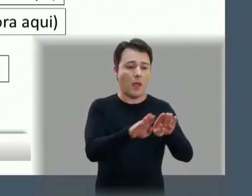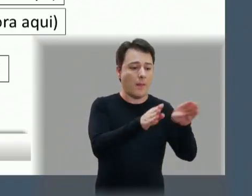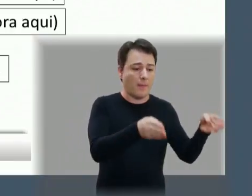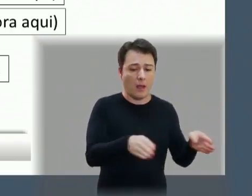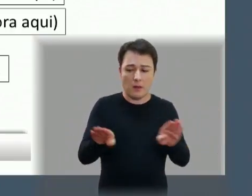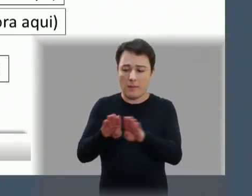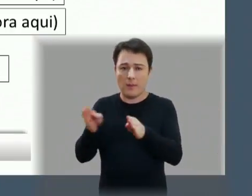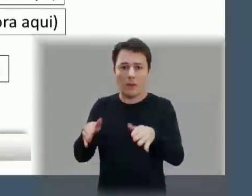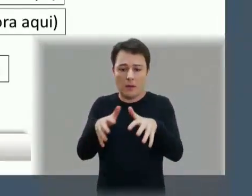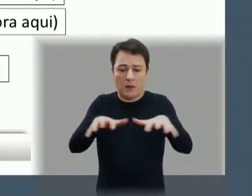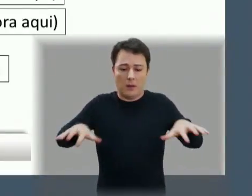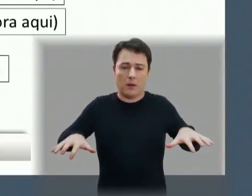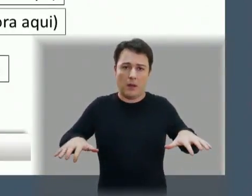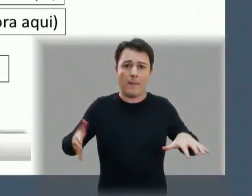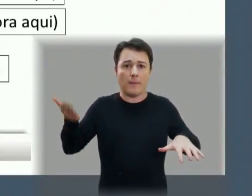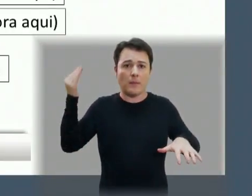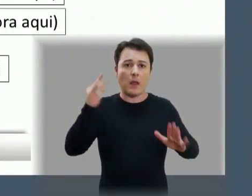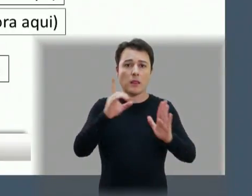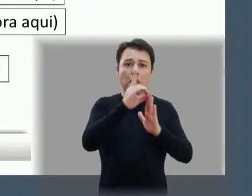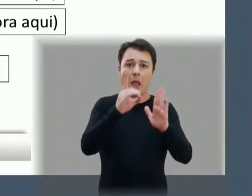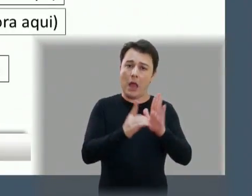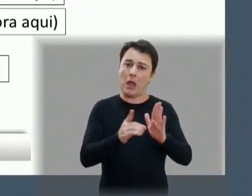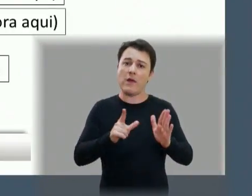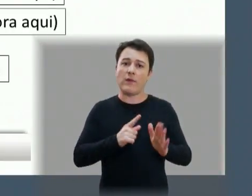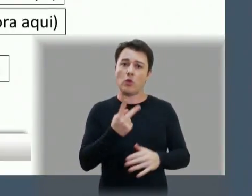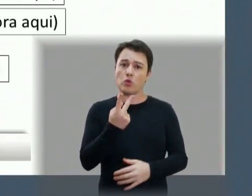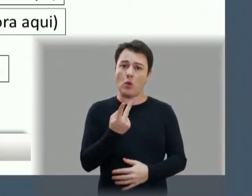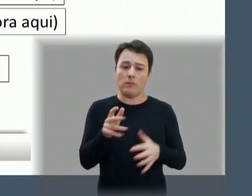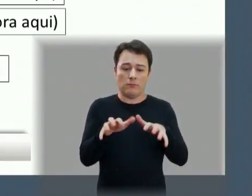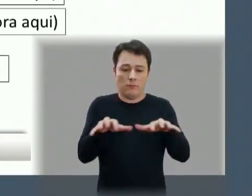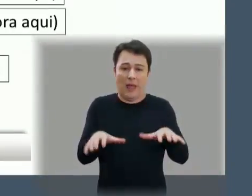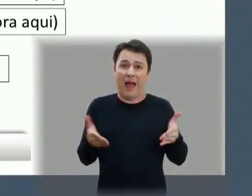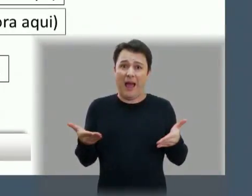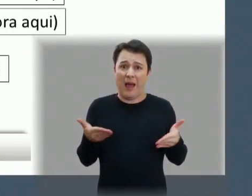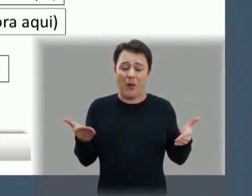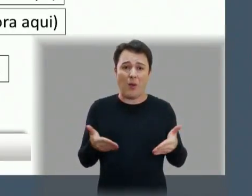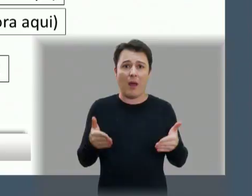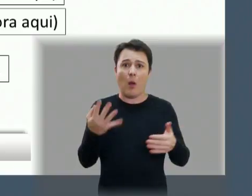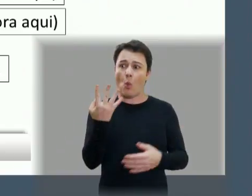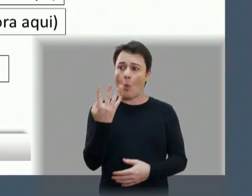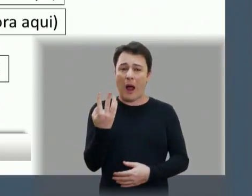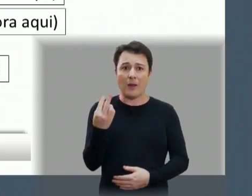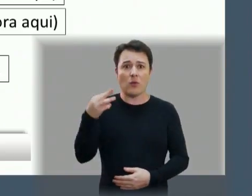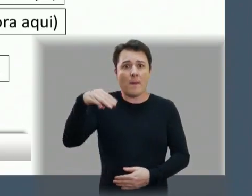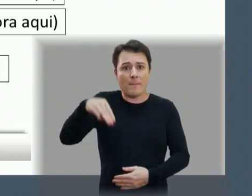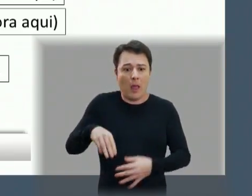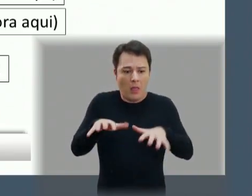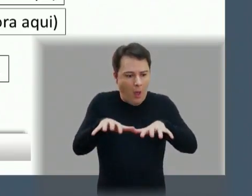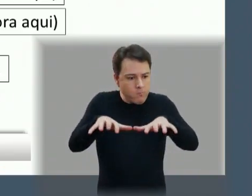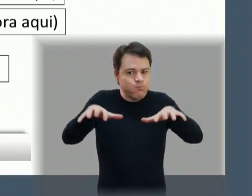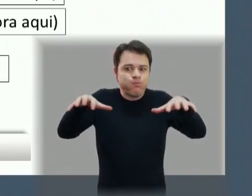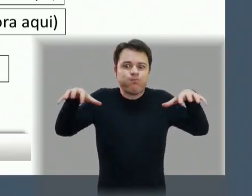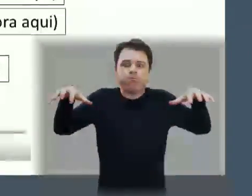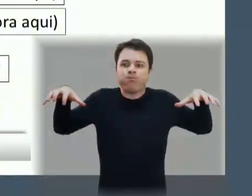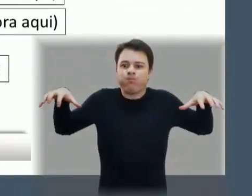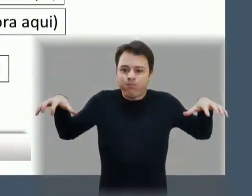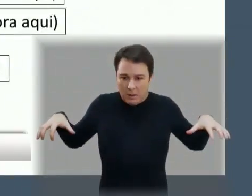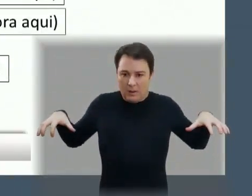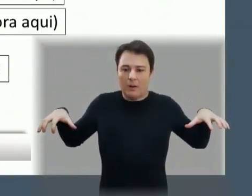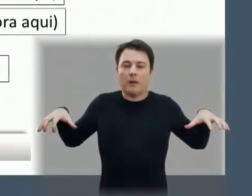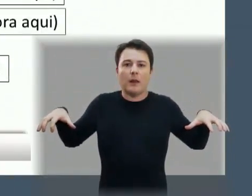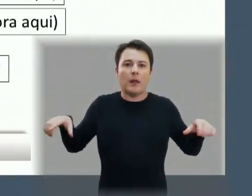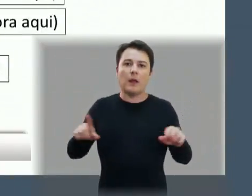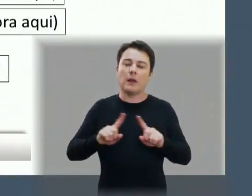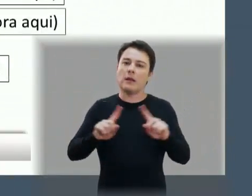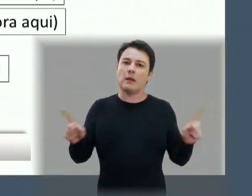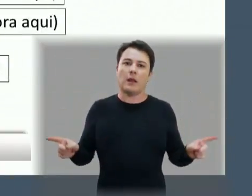antigo decreto era 2 metros, agora passou para 4 metros. Quer dizer, não há restaurante que tenha salão